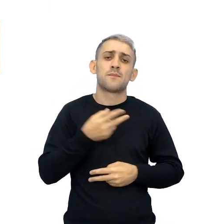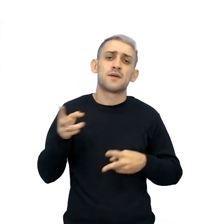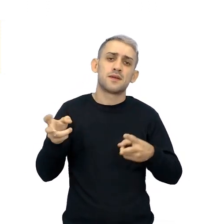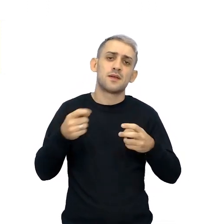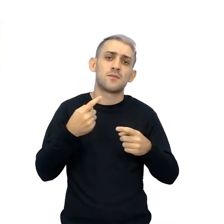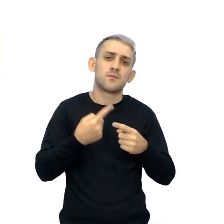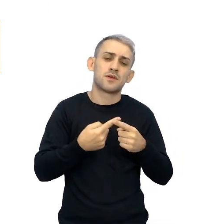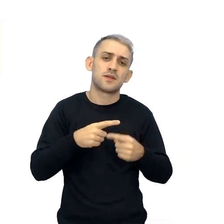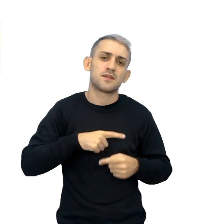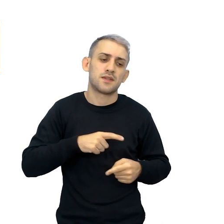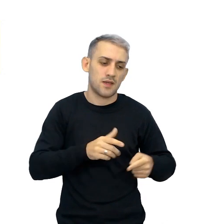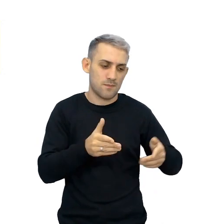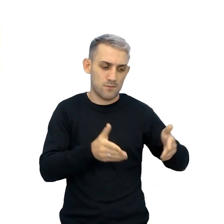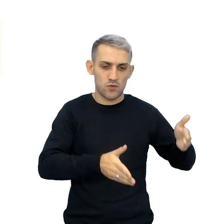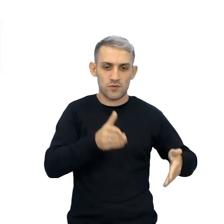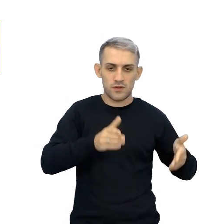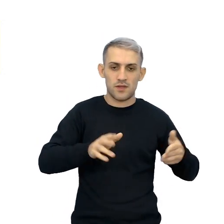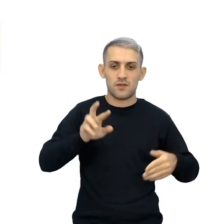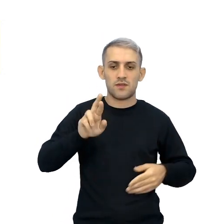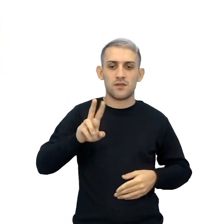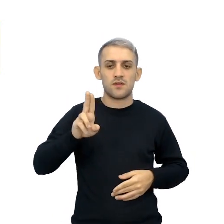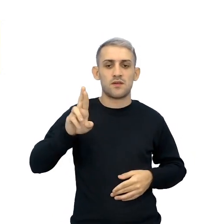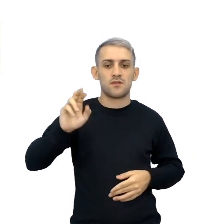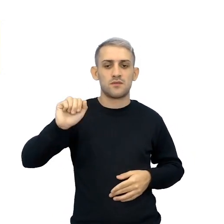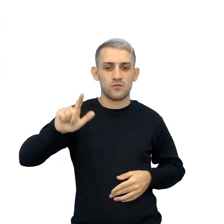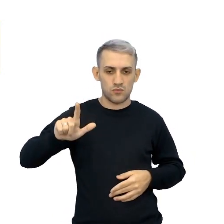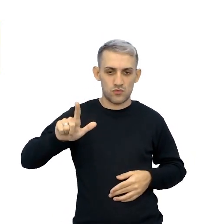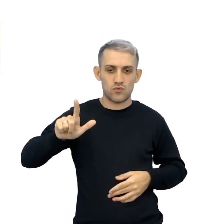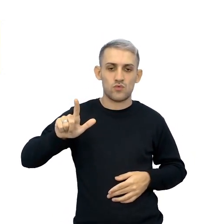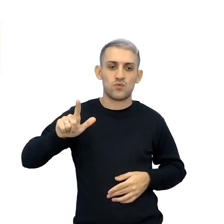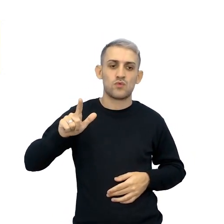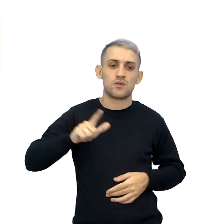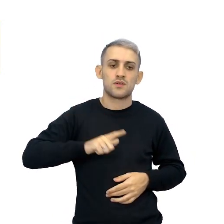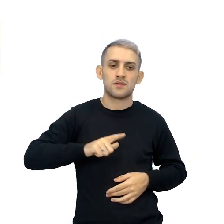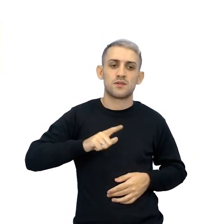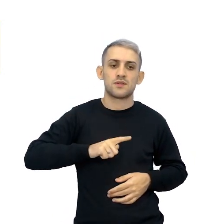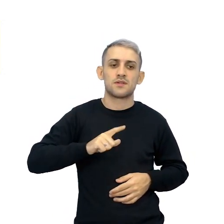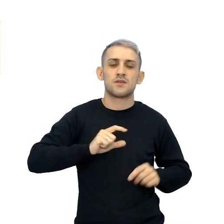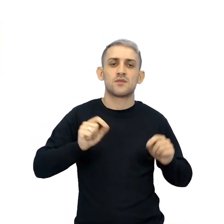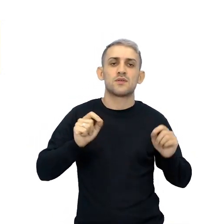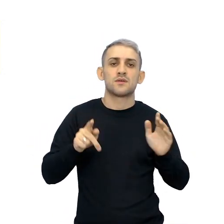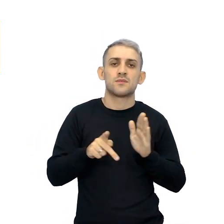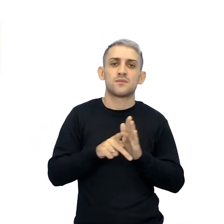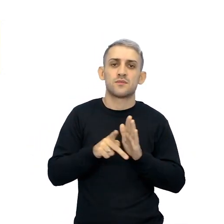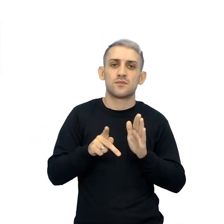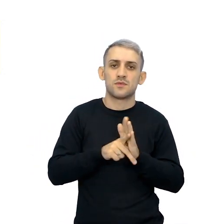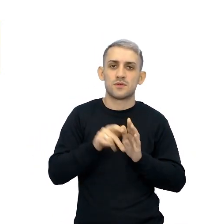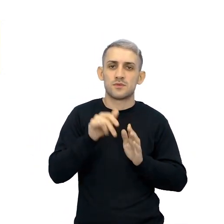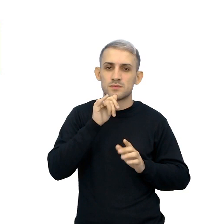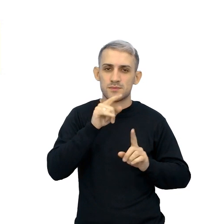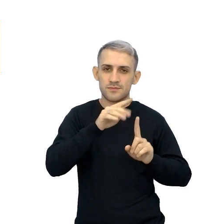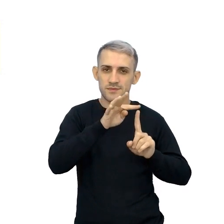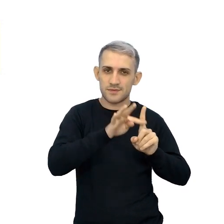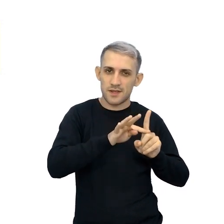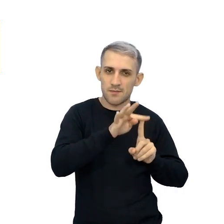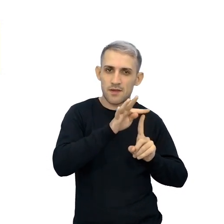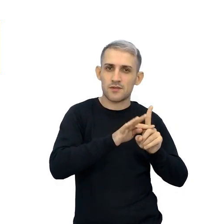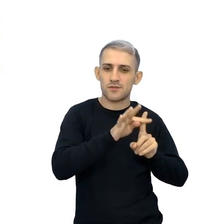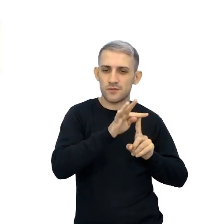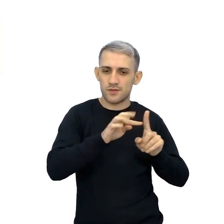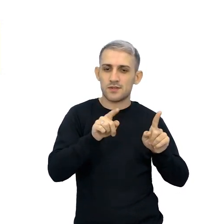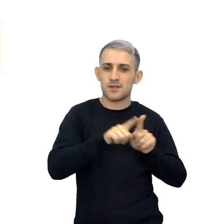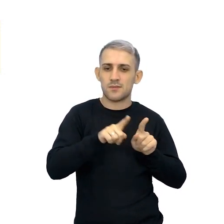processo rural, né? Uma determinada graduação aí de temperatura, né? O